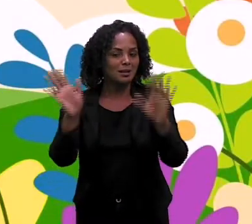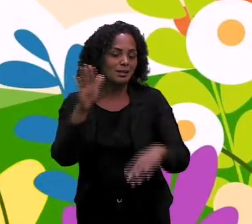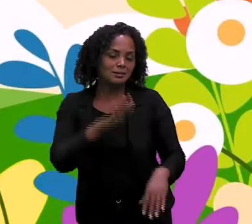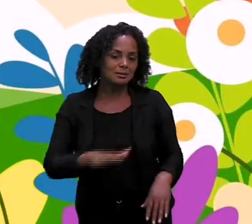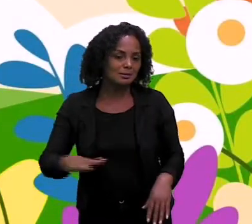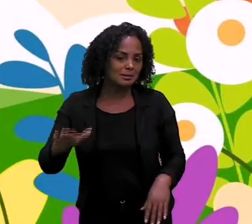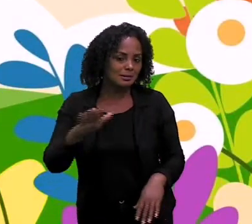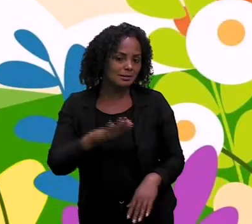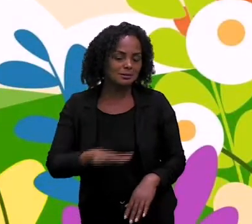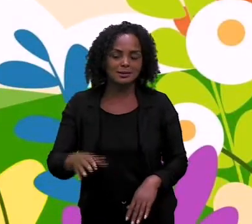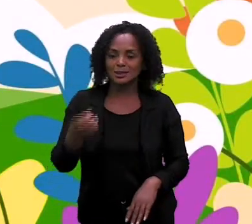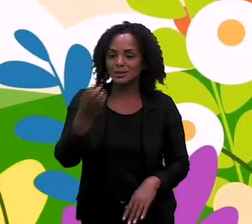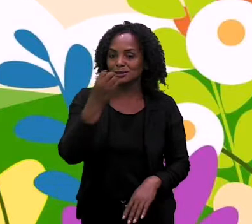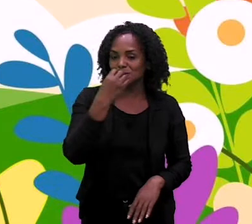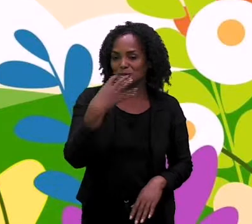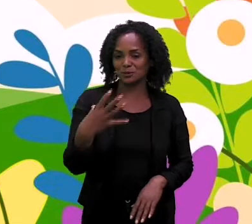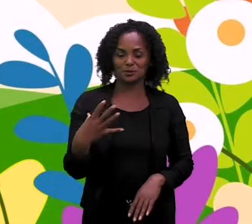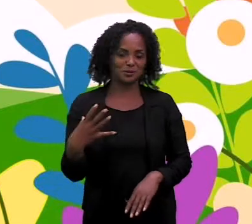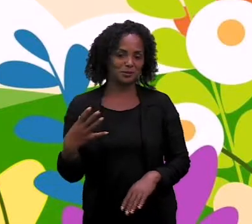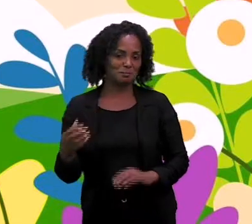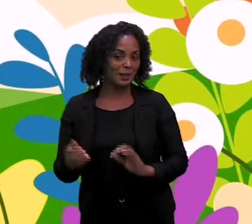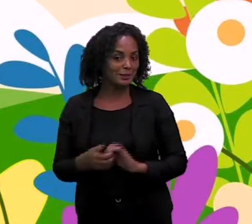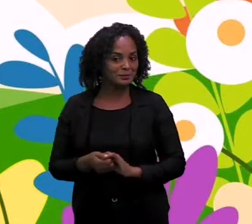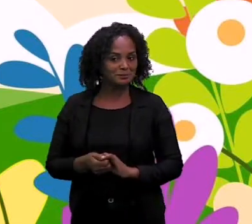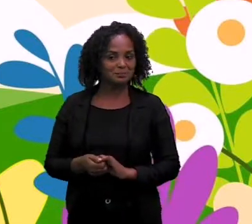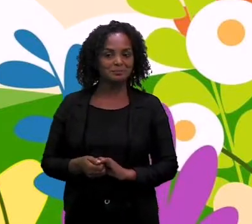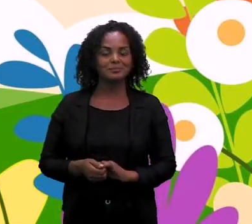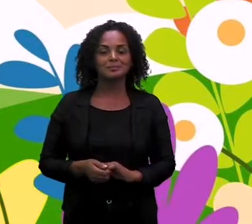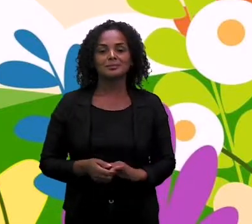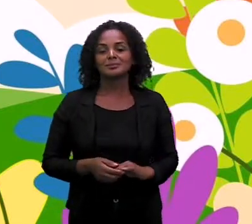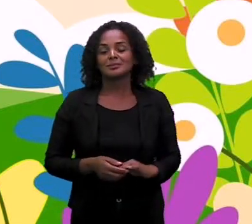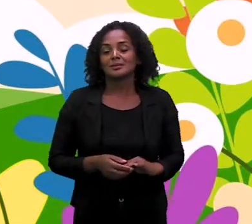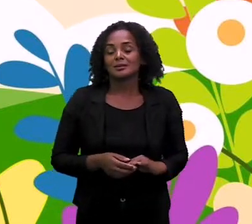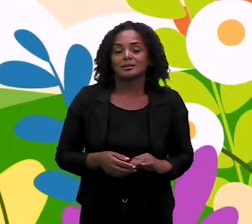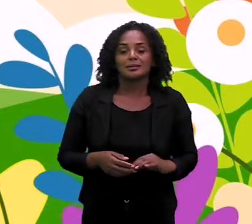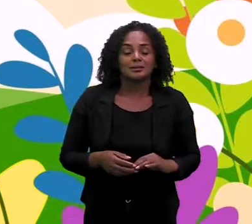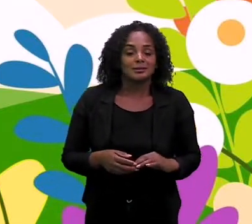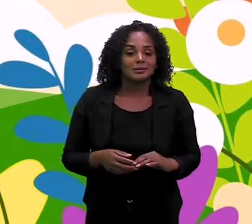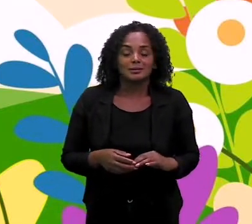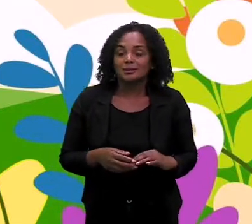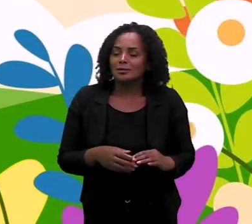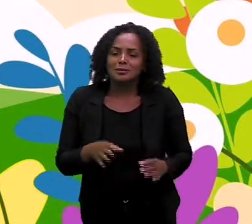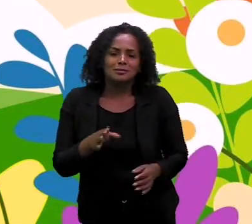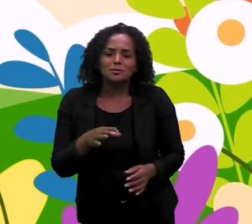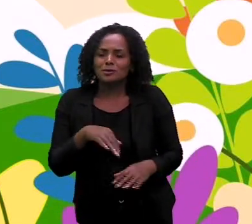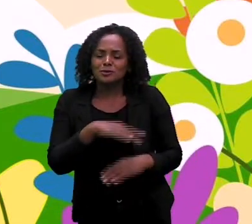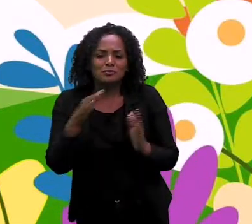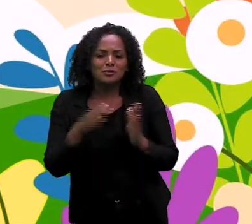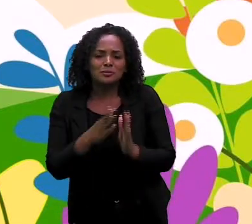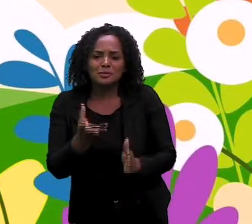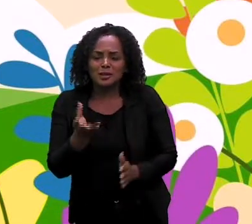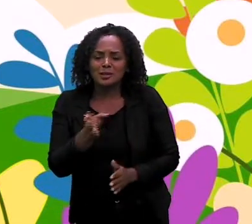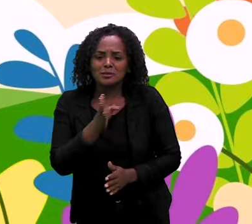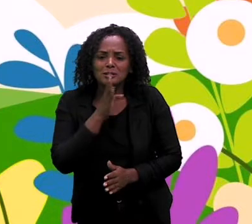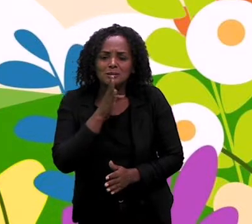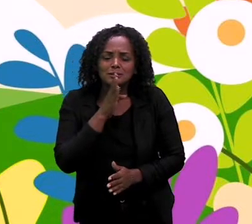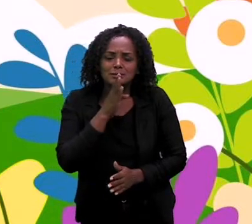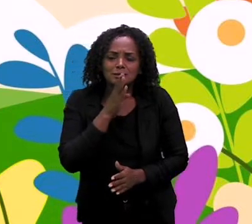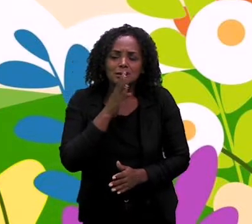Olá, crianças! Tudo bem? Ansiosas para conhecer a